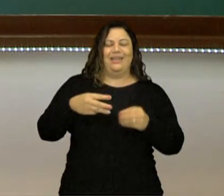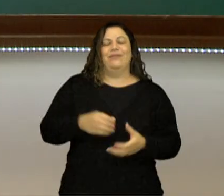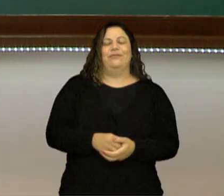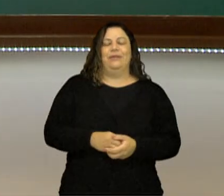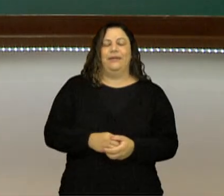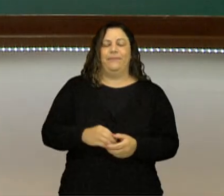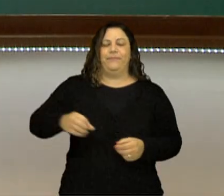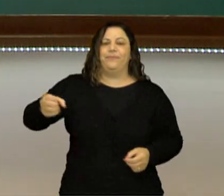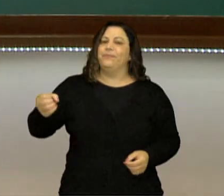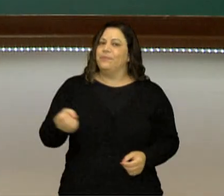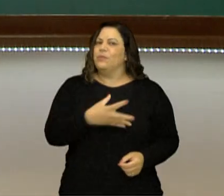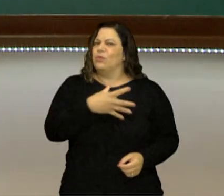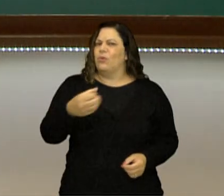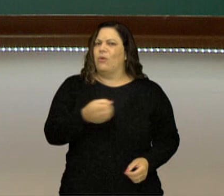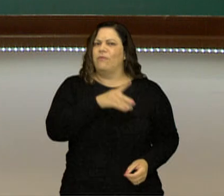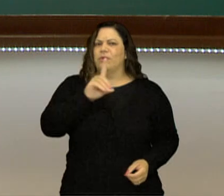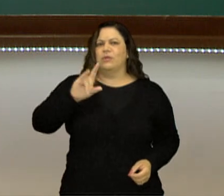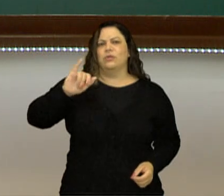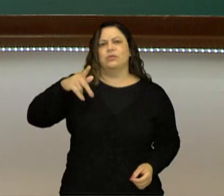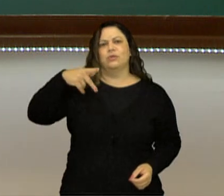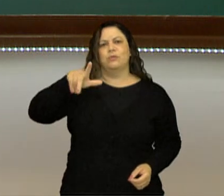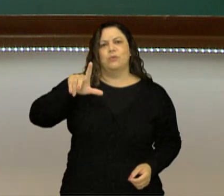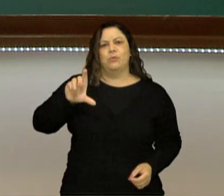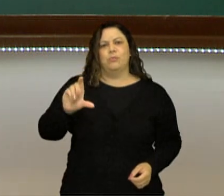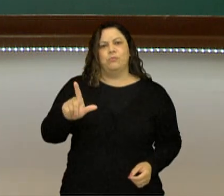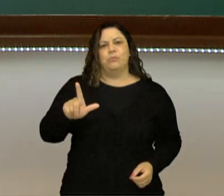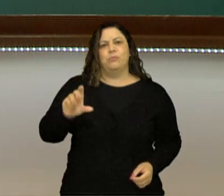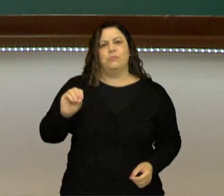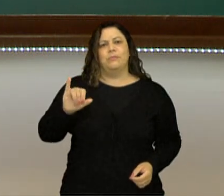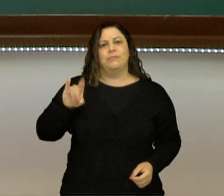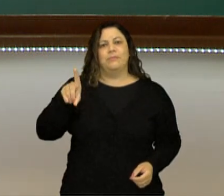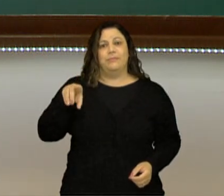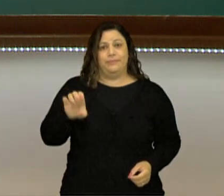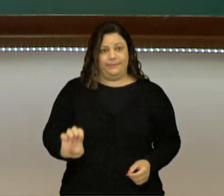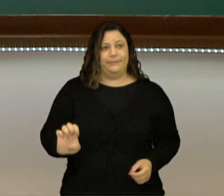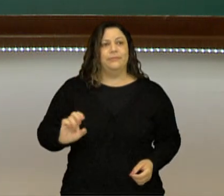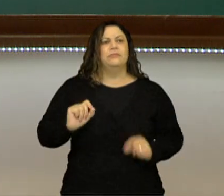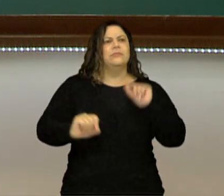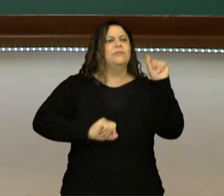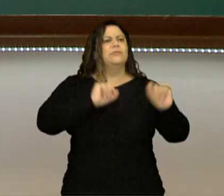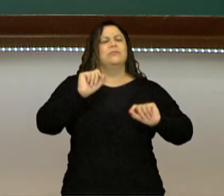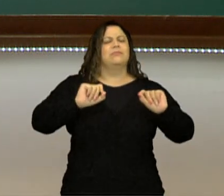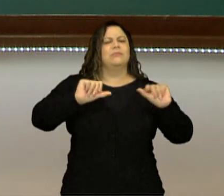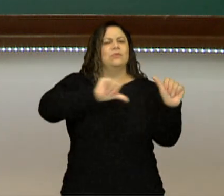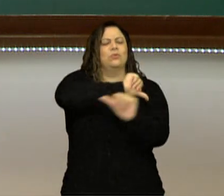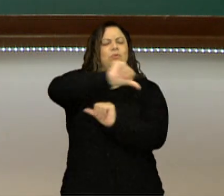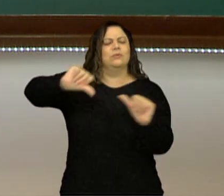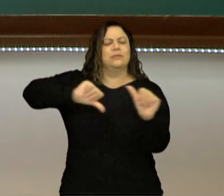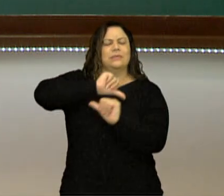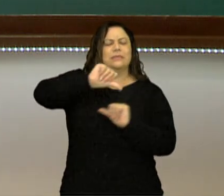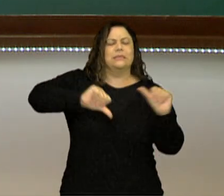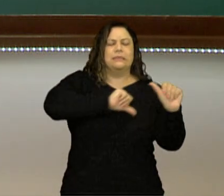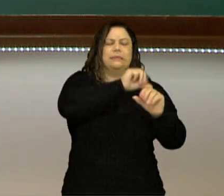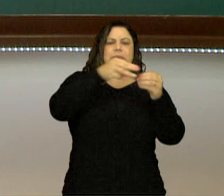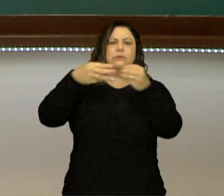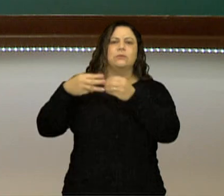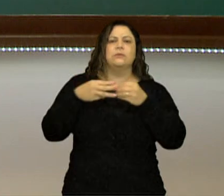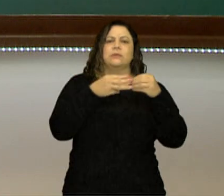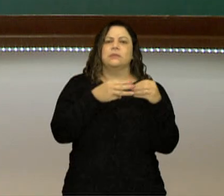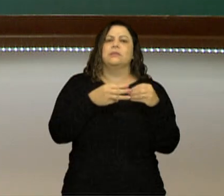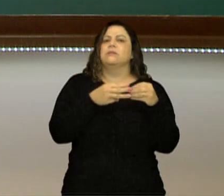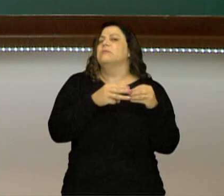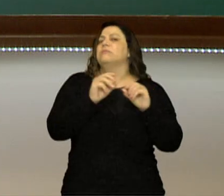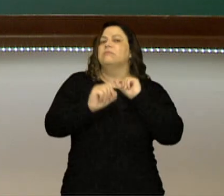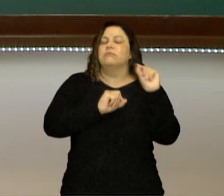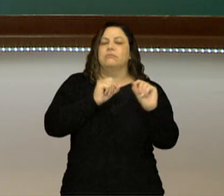ali, com cópia do material da inicial. Vamos entender o ciclo celular, tá? Que esse ciclo celular ele envolve